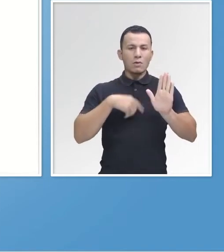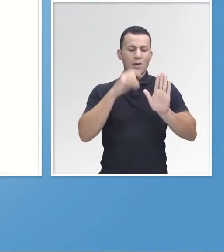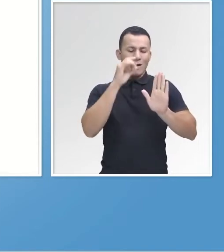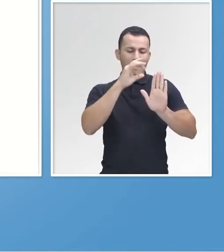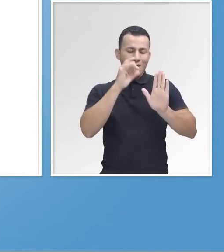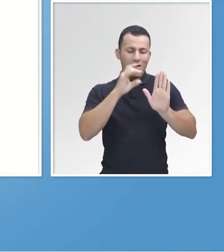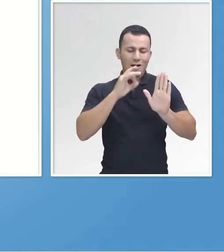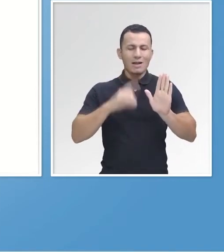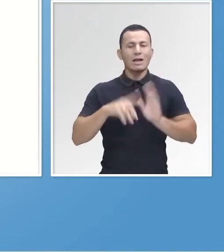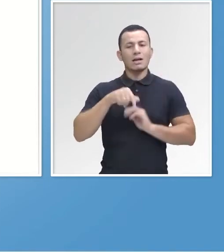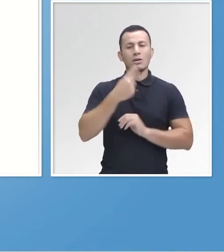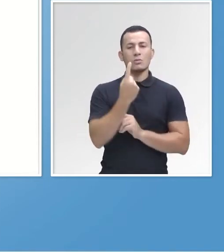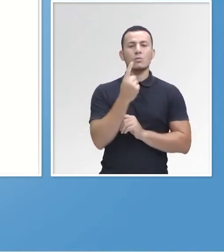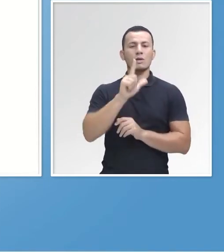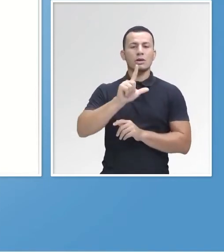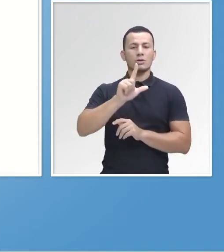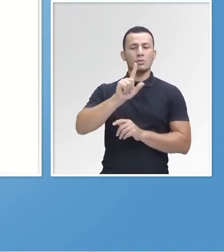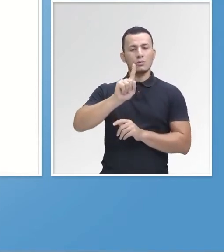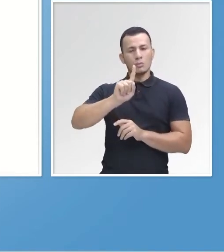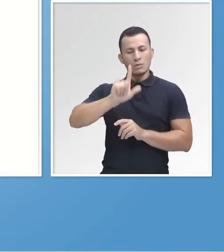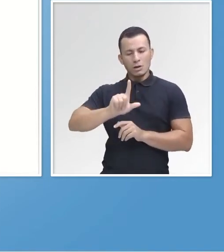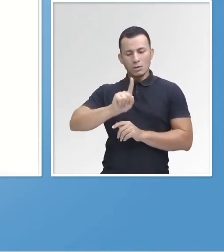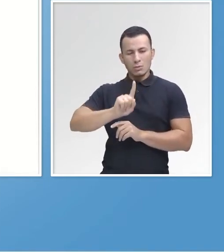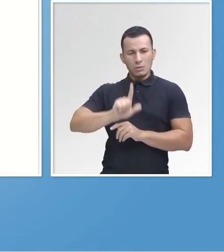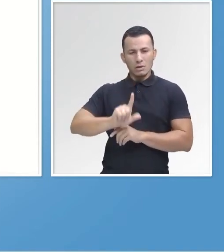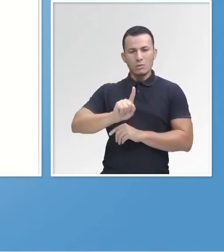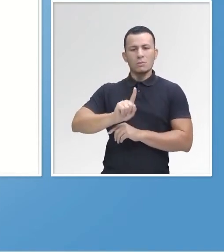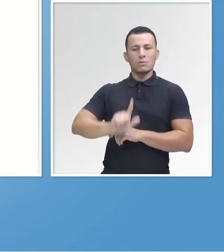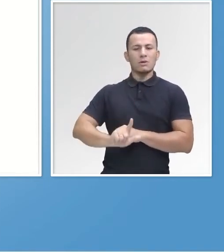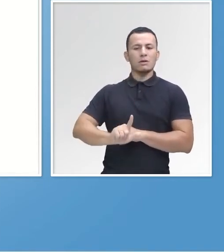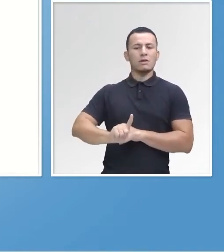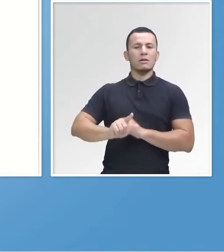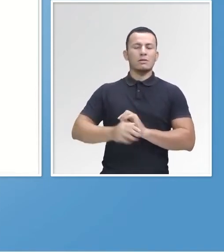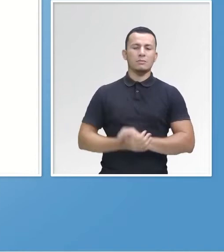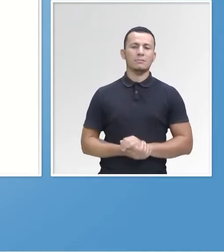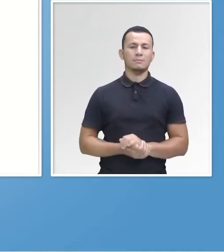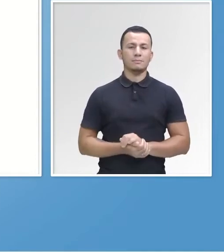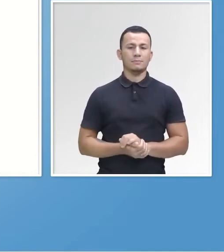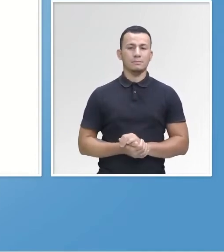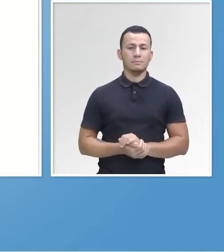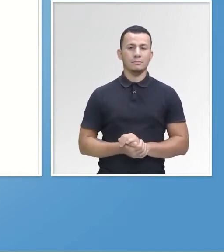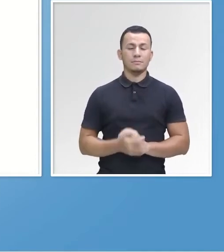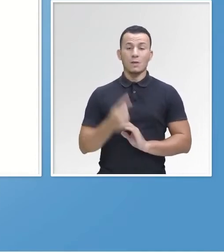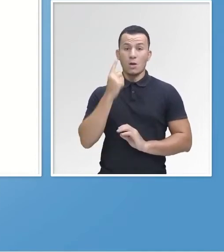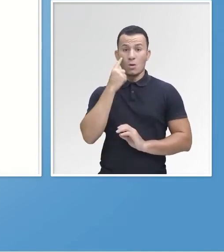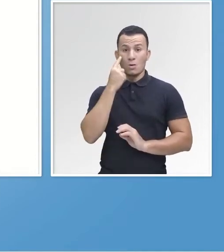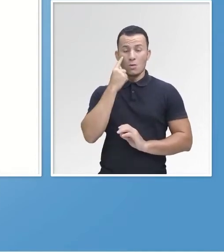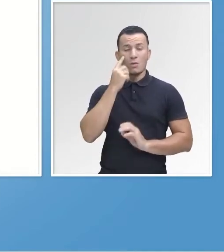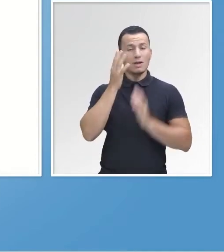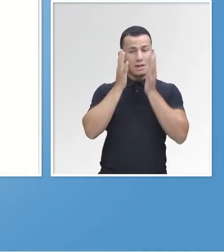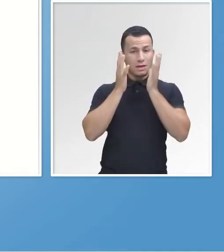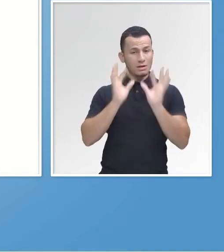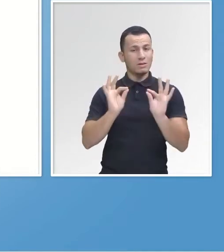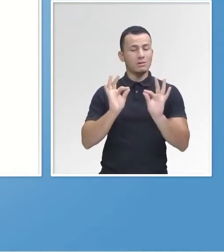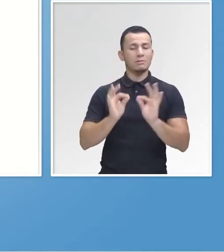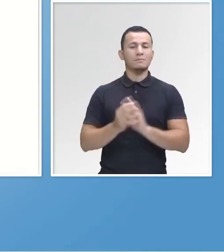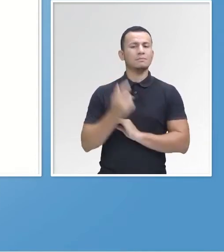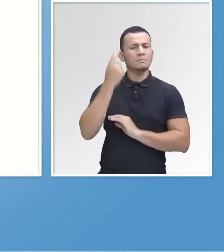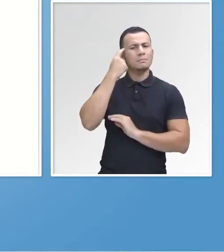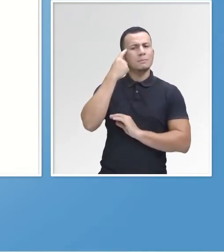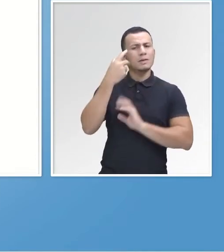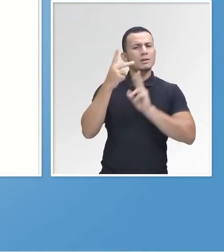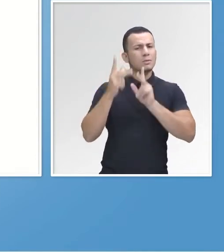um L1 L1 L1 L1 único tão olha para cá cabeção bem pensa comigo